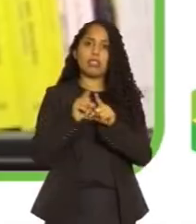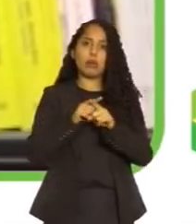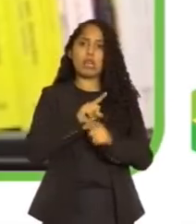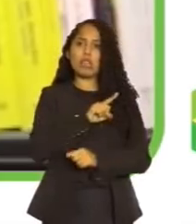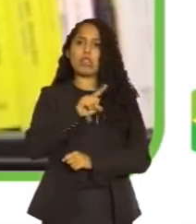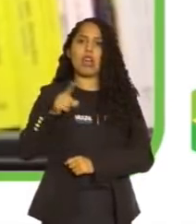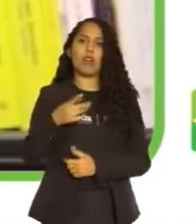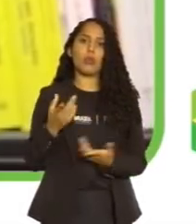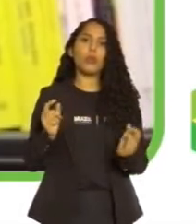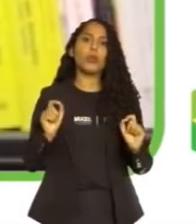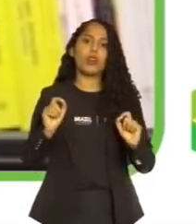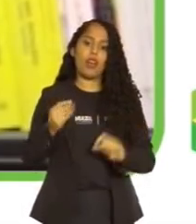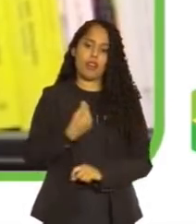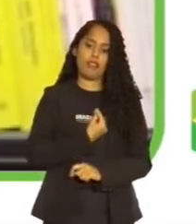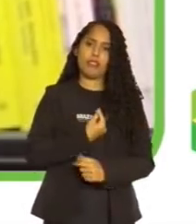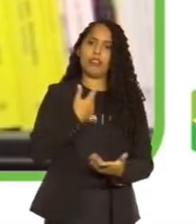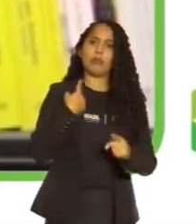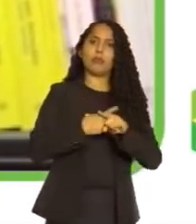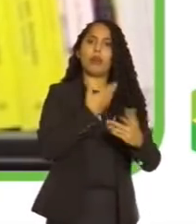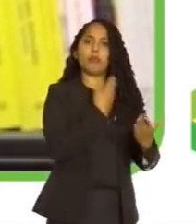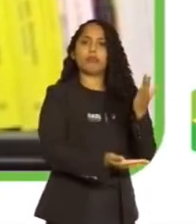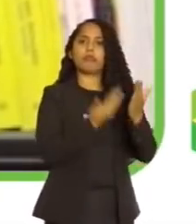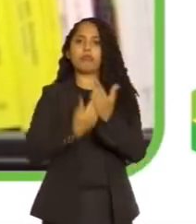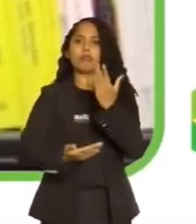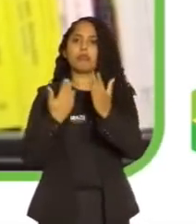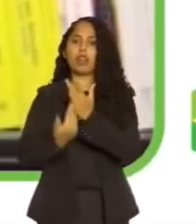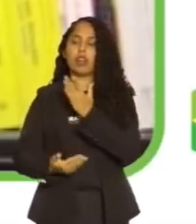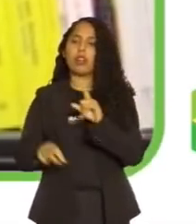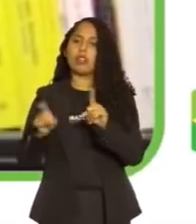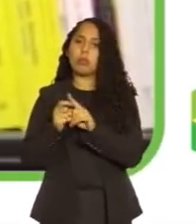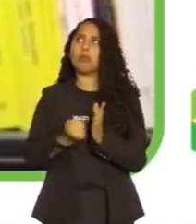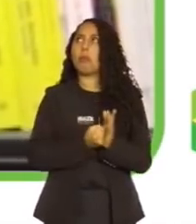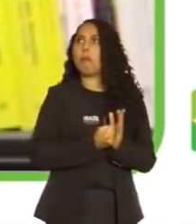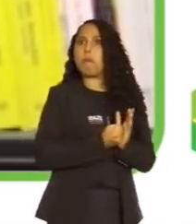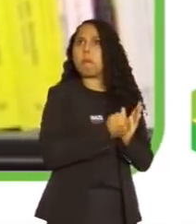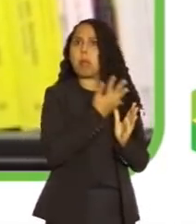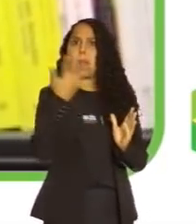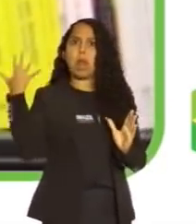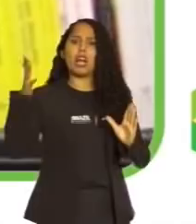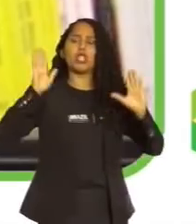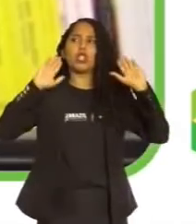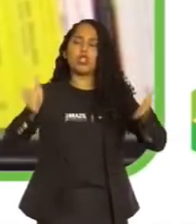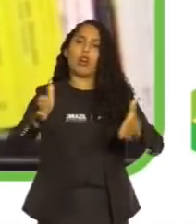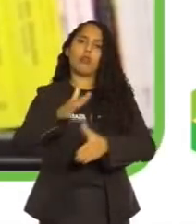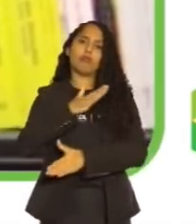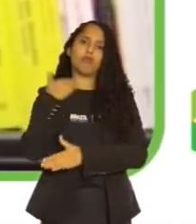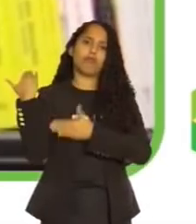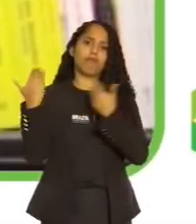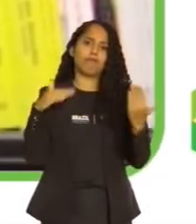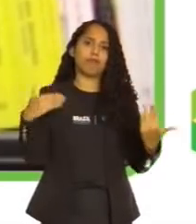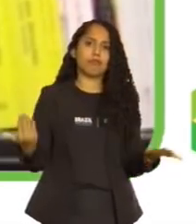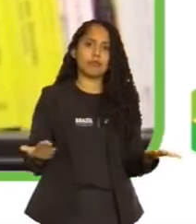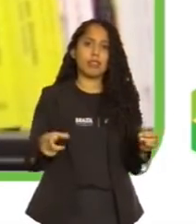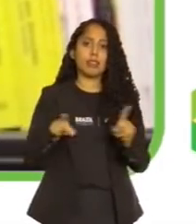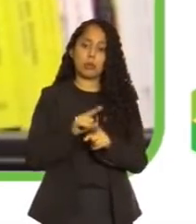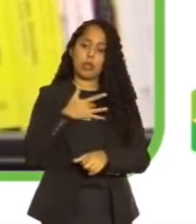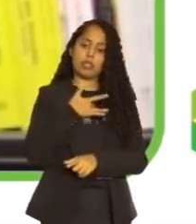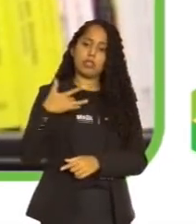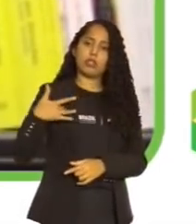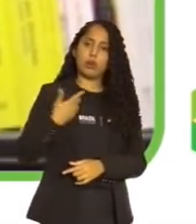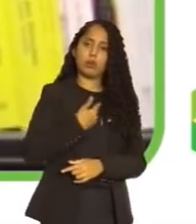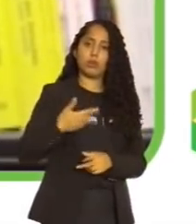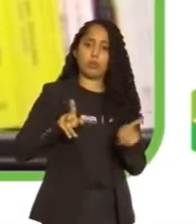vida de milhões de brasileiros e milhares que já se foram, infelizmente. Segundo ponto, a saúde. A saúde pública